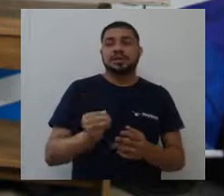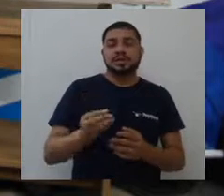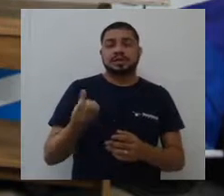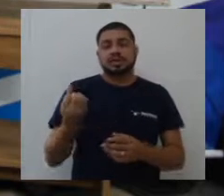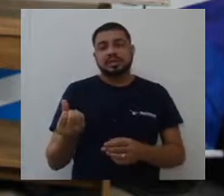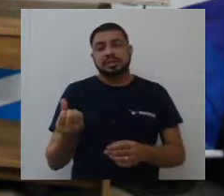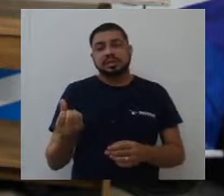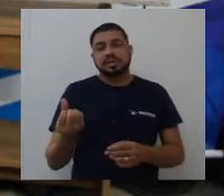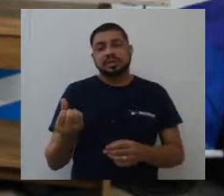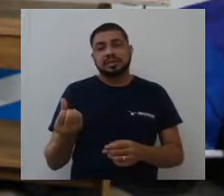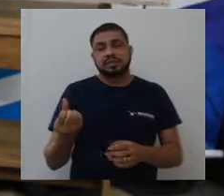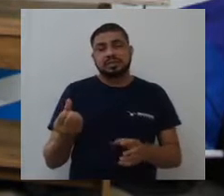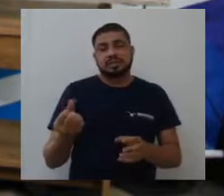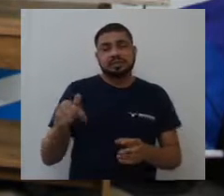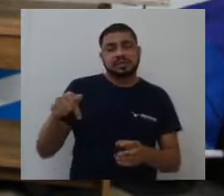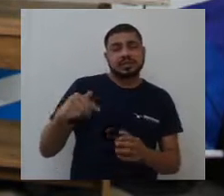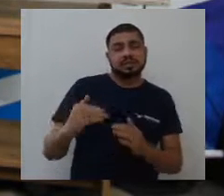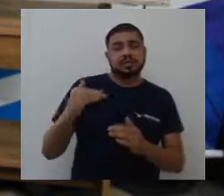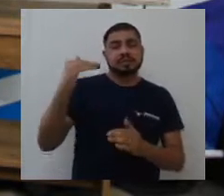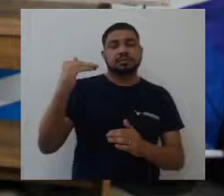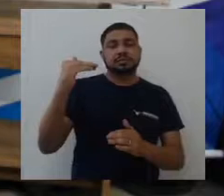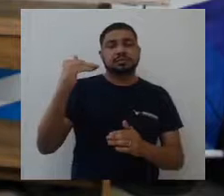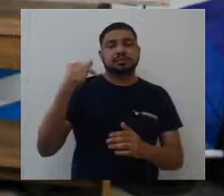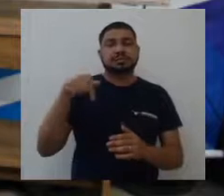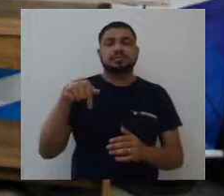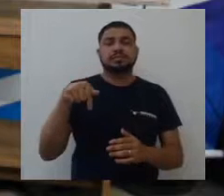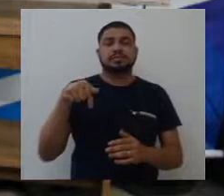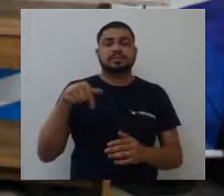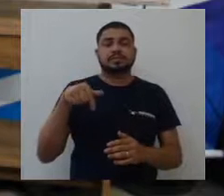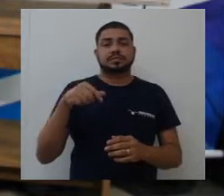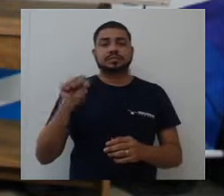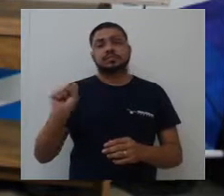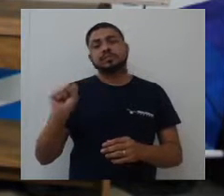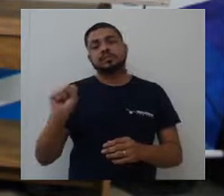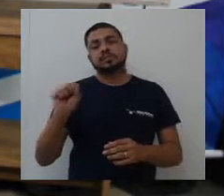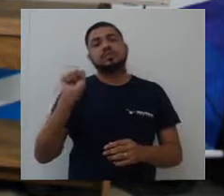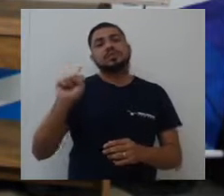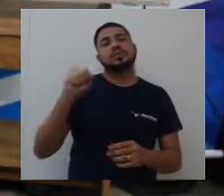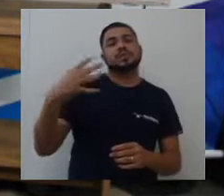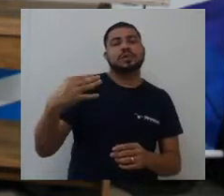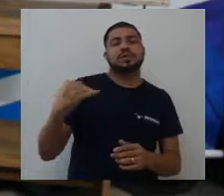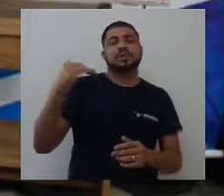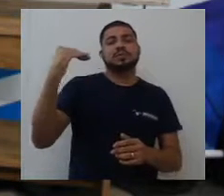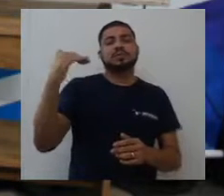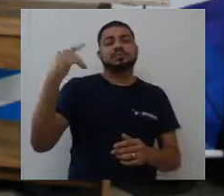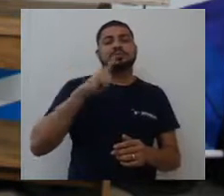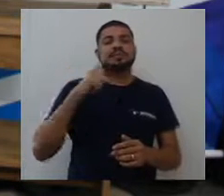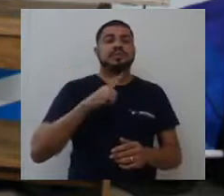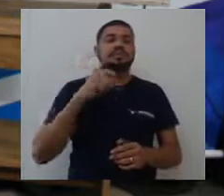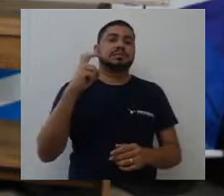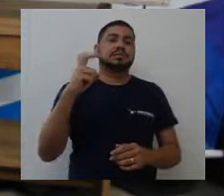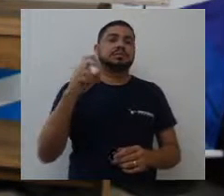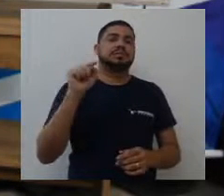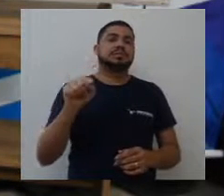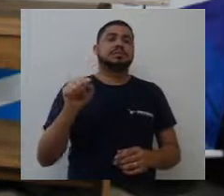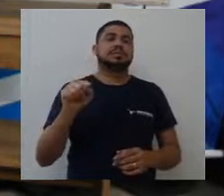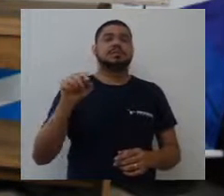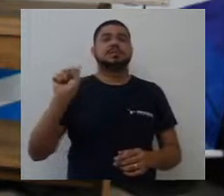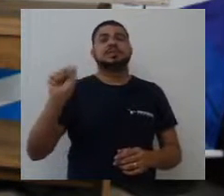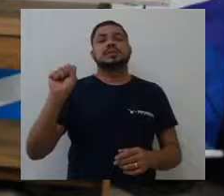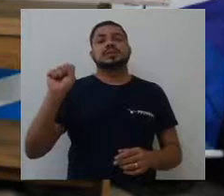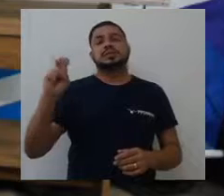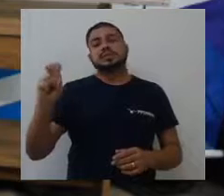para... faz o 7 ficar maior, e o 7 aqui vem para 8, 8 faz o 4 ficar maior, eu tenho